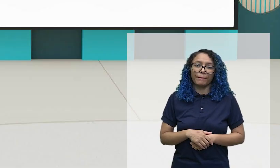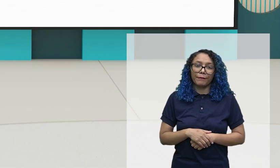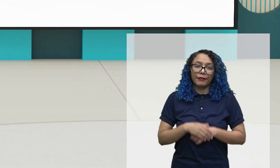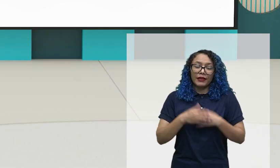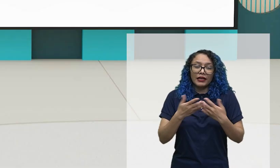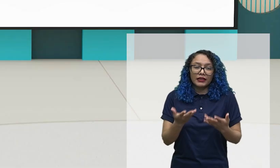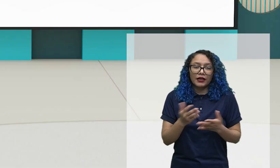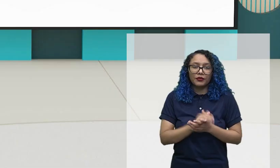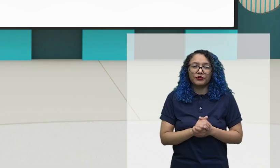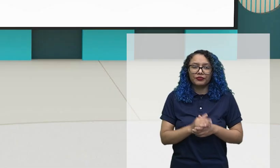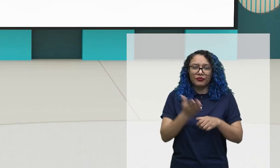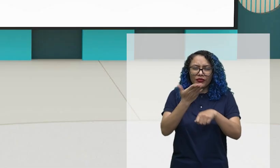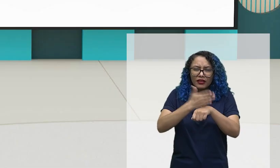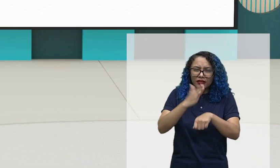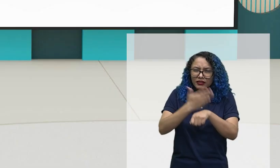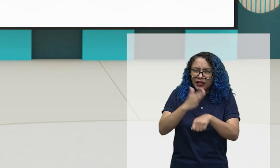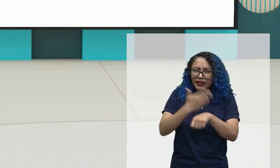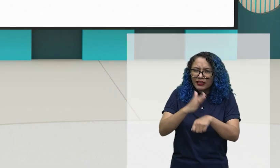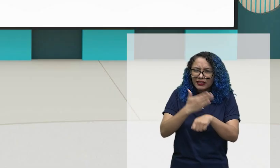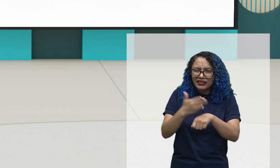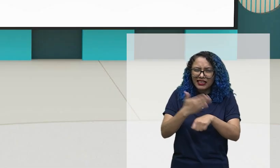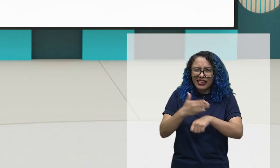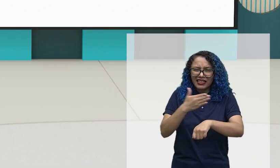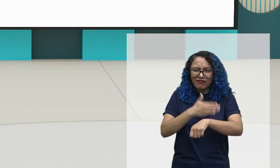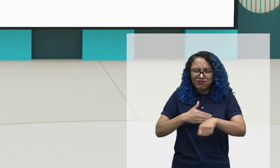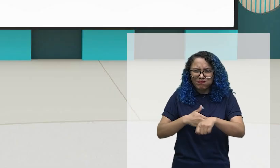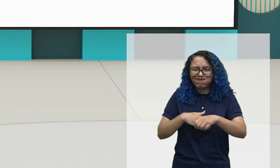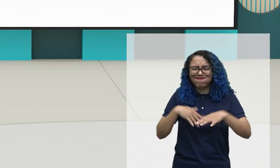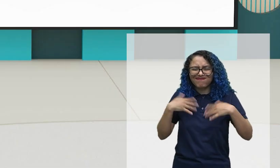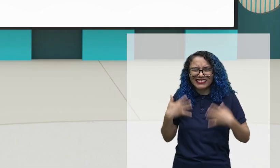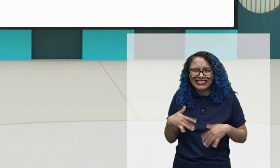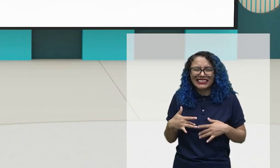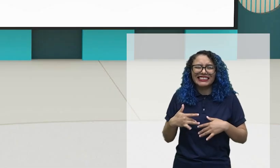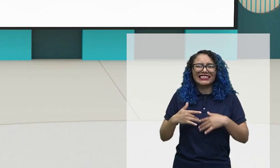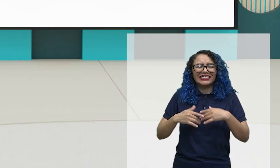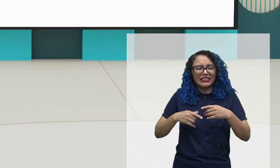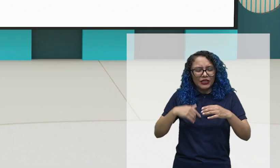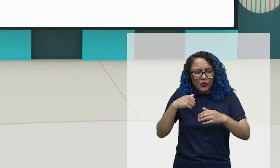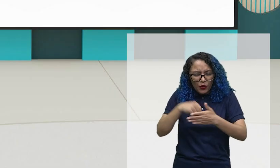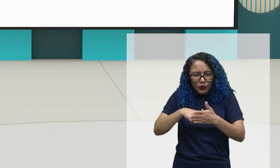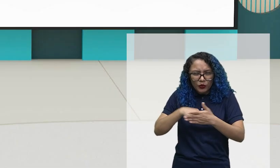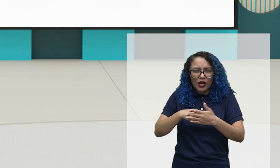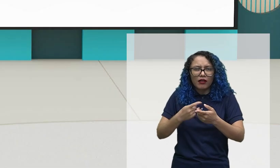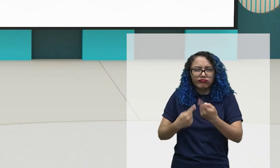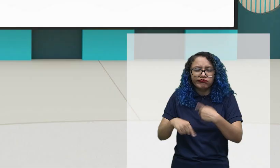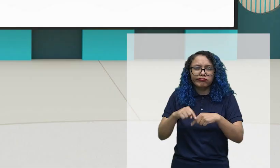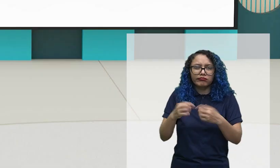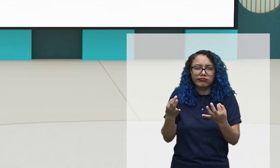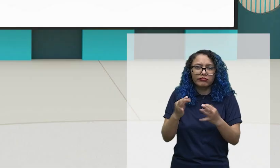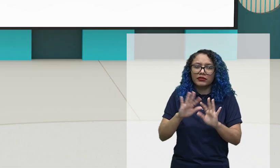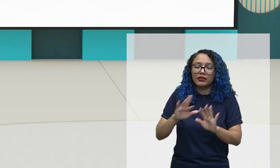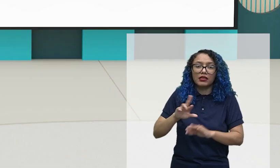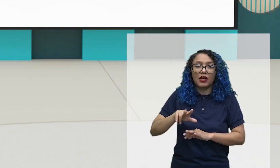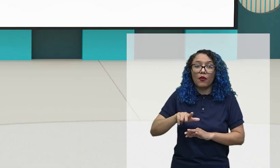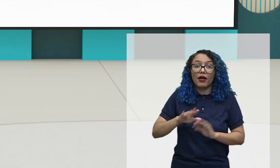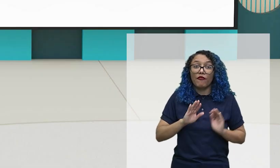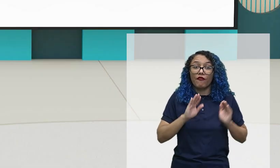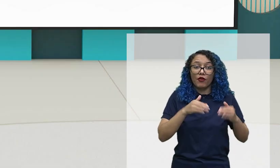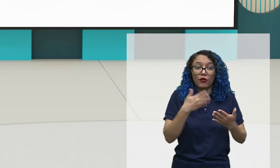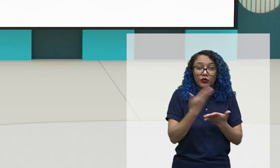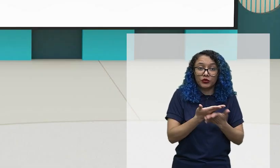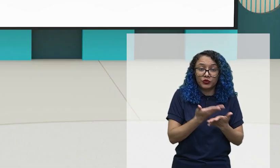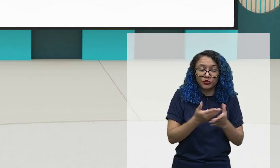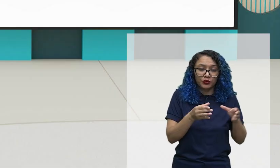vai ser nessa máxima do treino, treino, treino, e eu me lesiono e eu chego à perfeição. Não. Vão ser